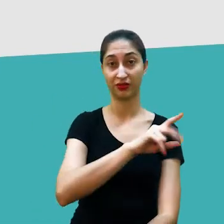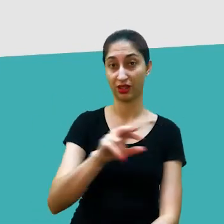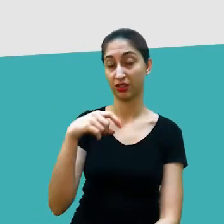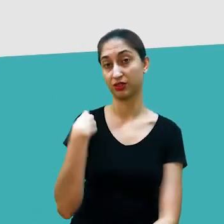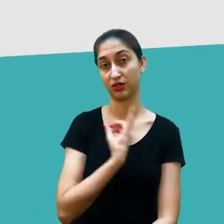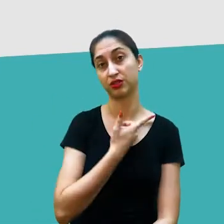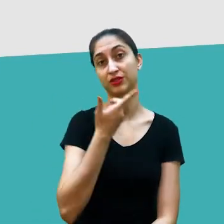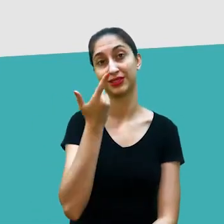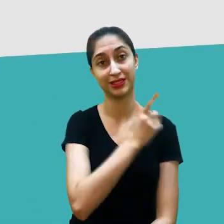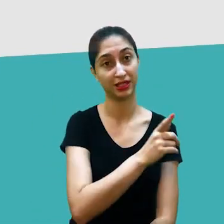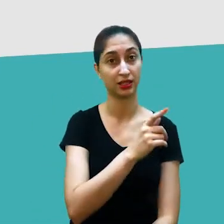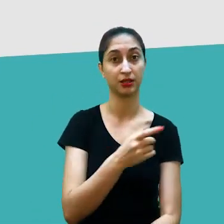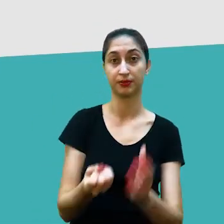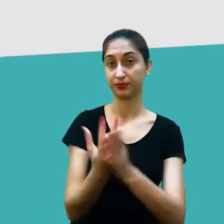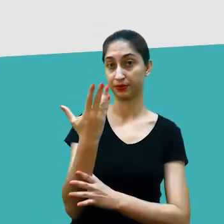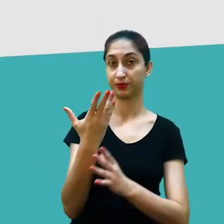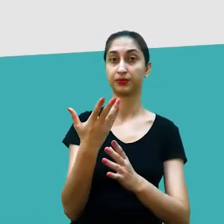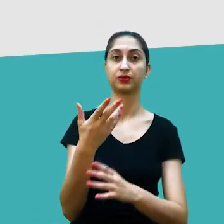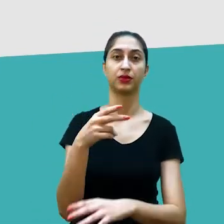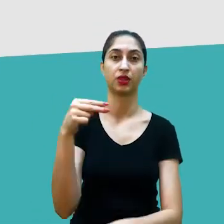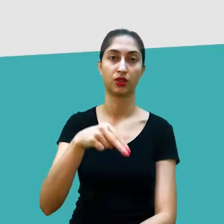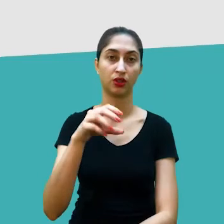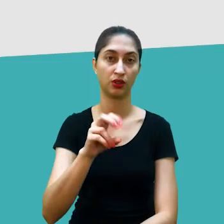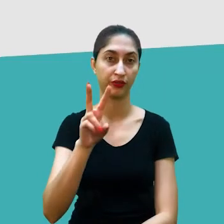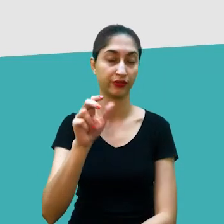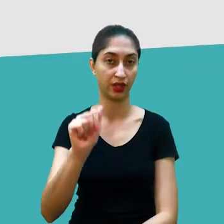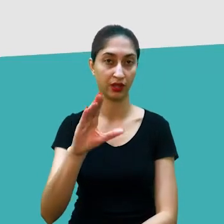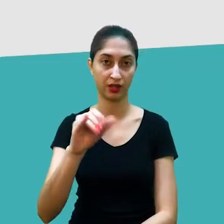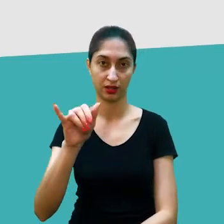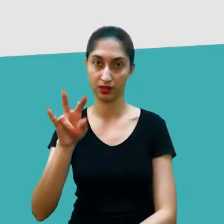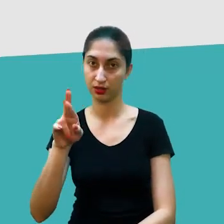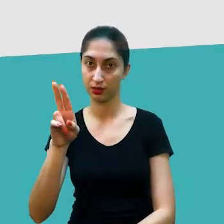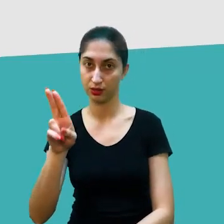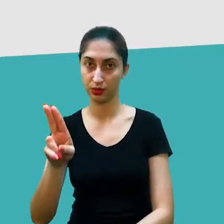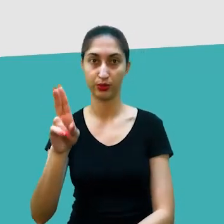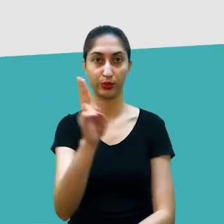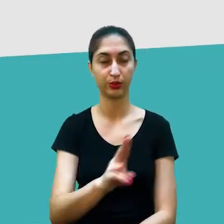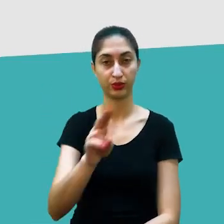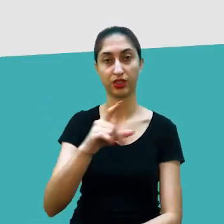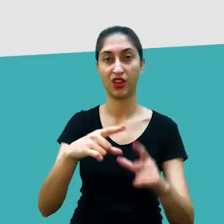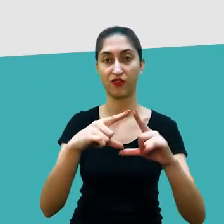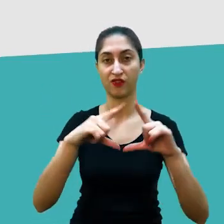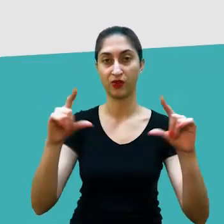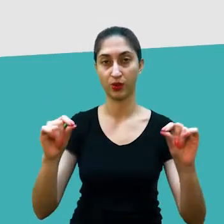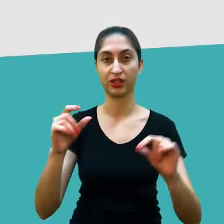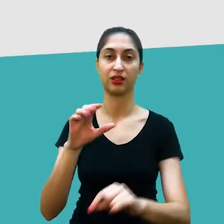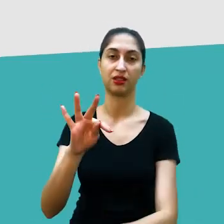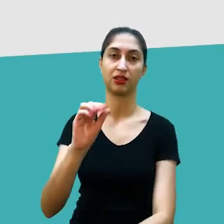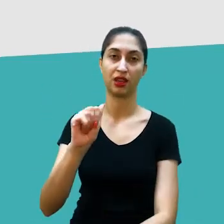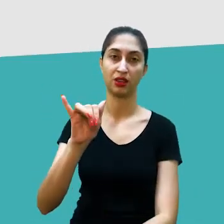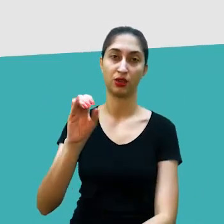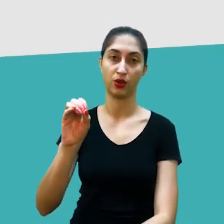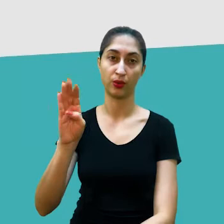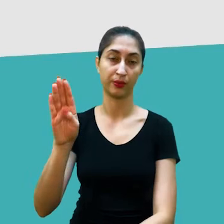conseguindo construir com isso. Nova Cairu está trabalhando um material que é a folha da taioba, que é super bonita,